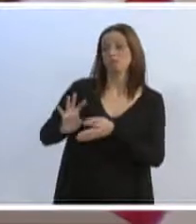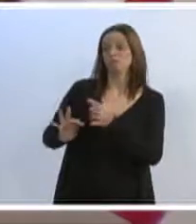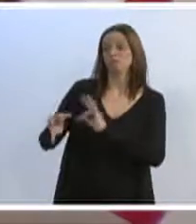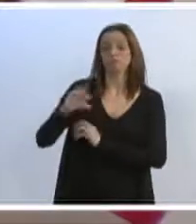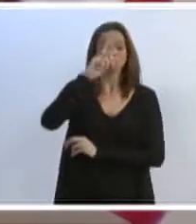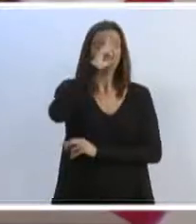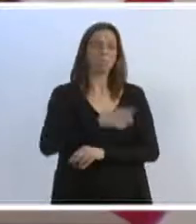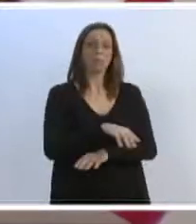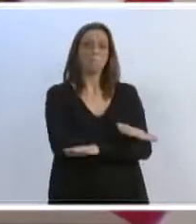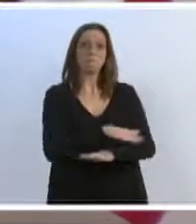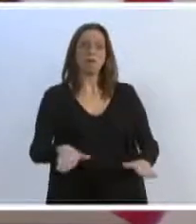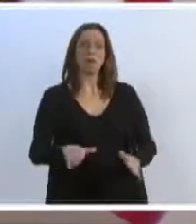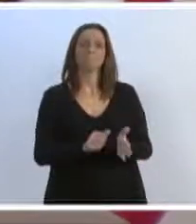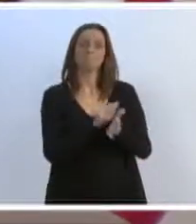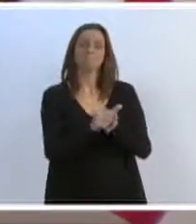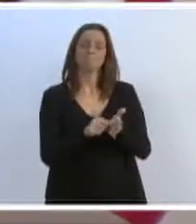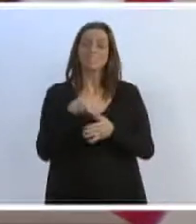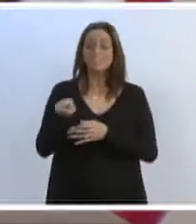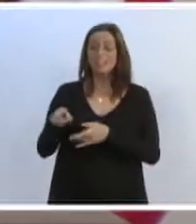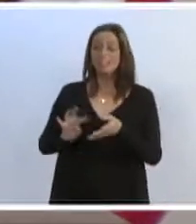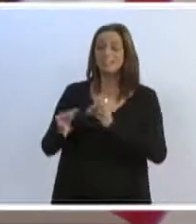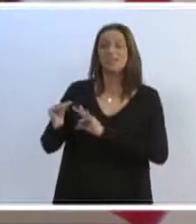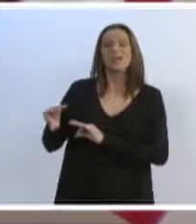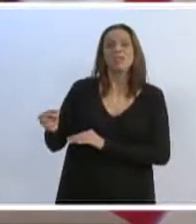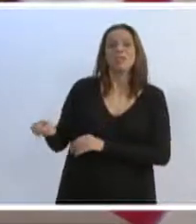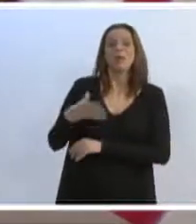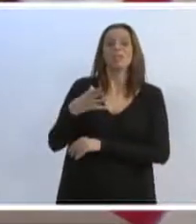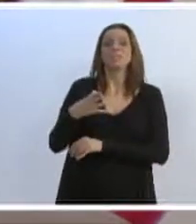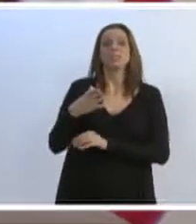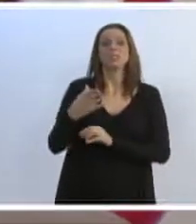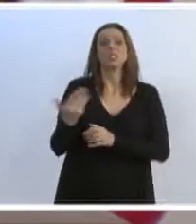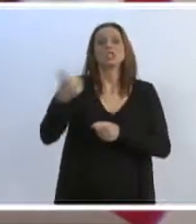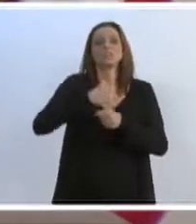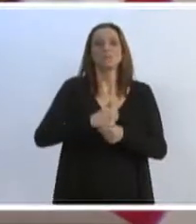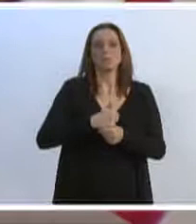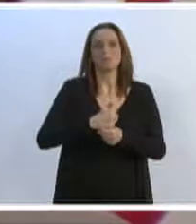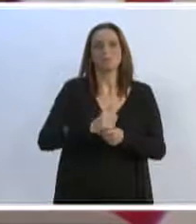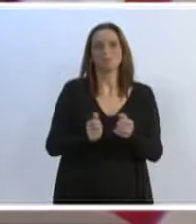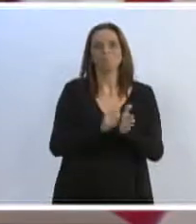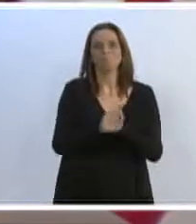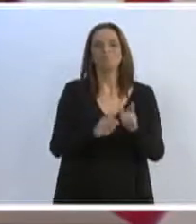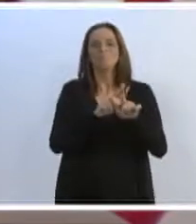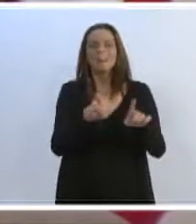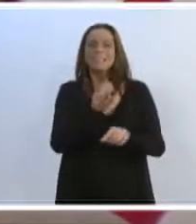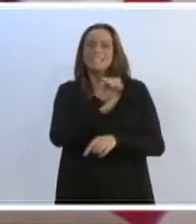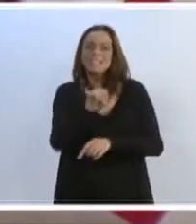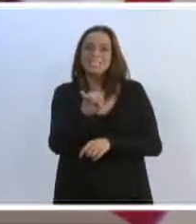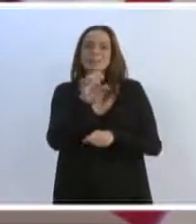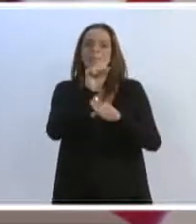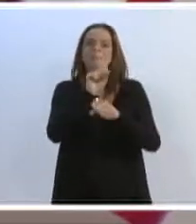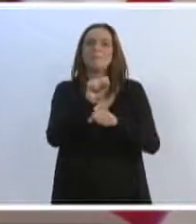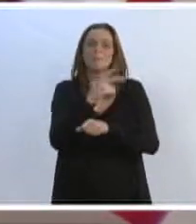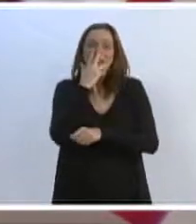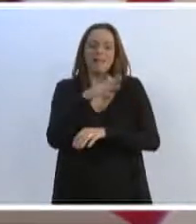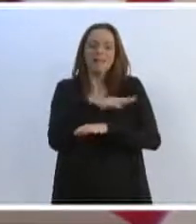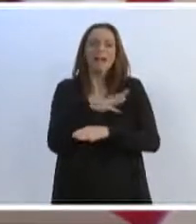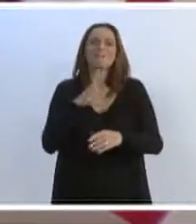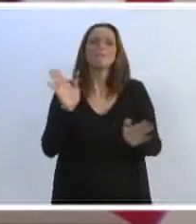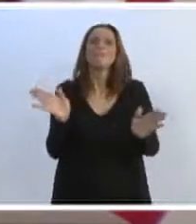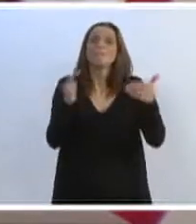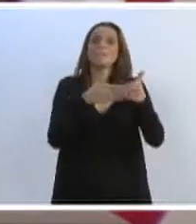do Huxley, e também uma breve homenagem a Sueli Petry, porque lá em Gaspar, a Sueli era vizinha do